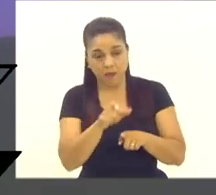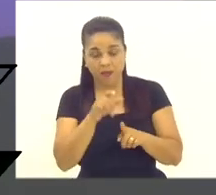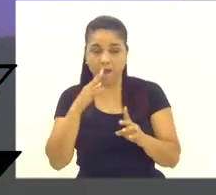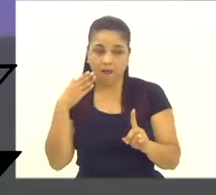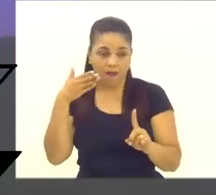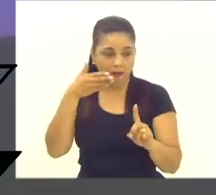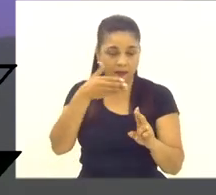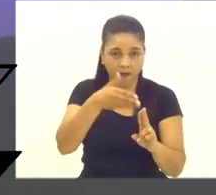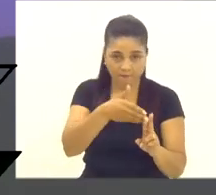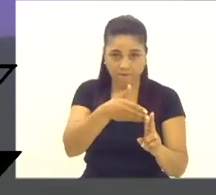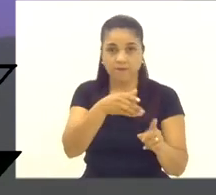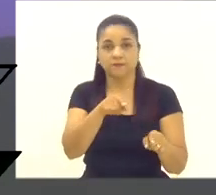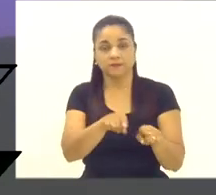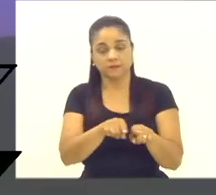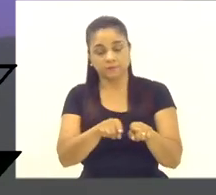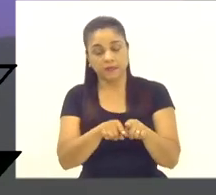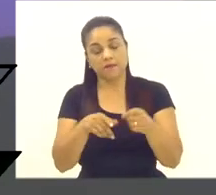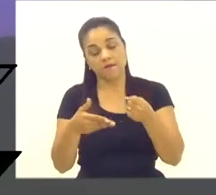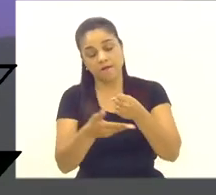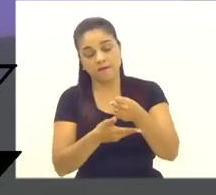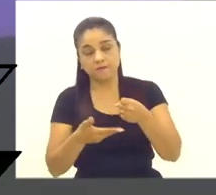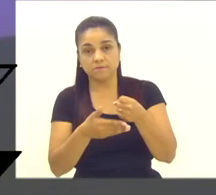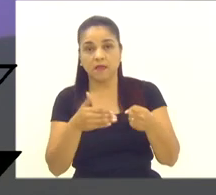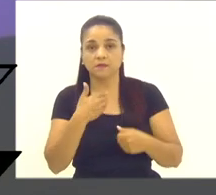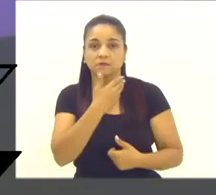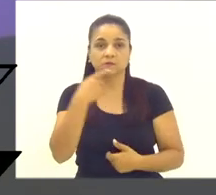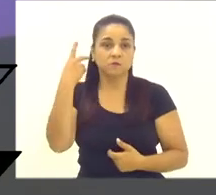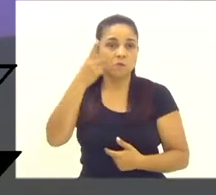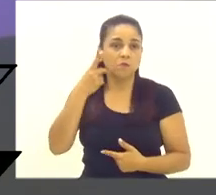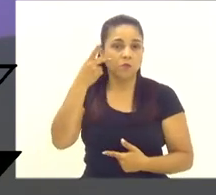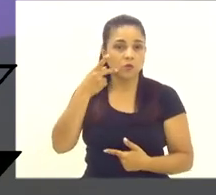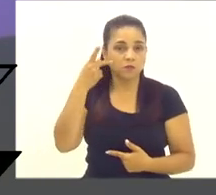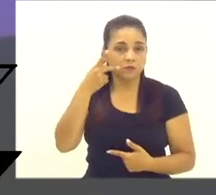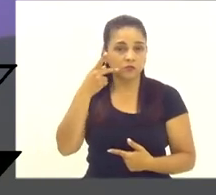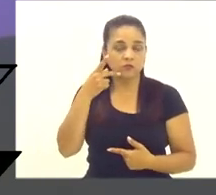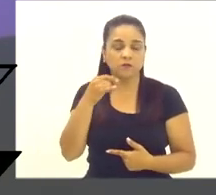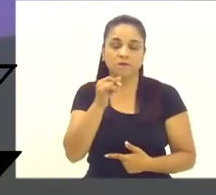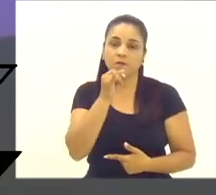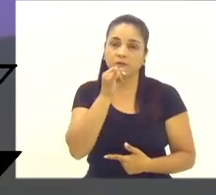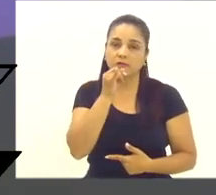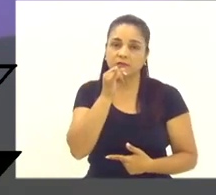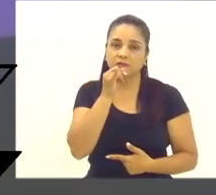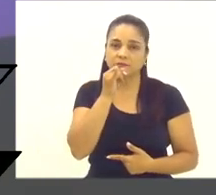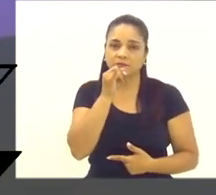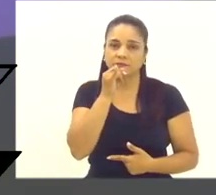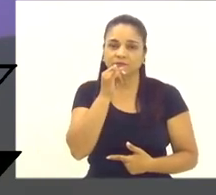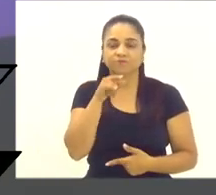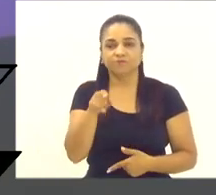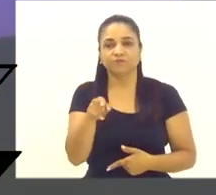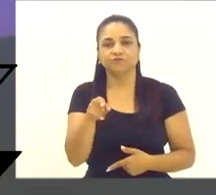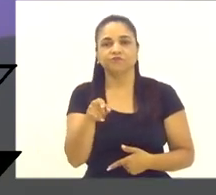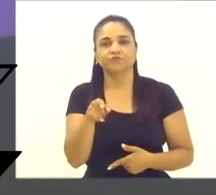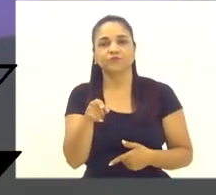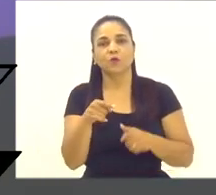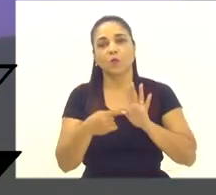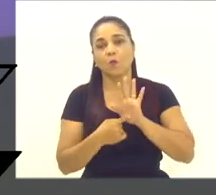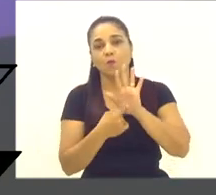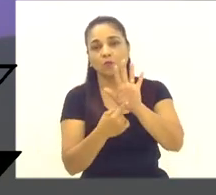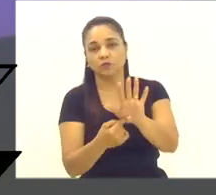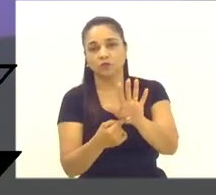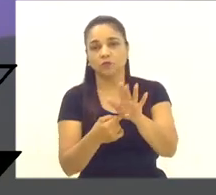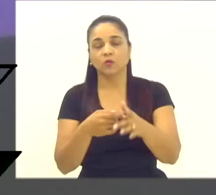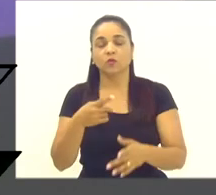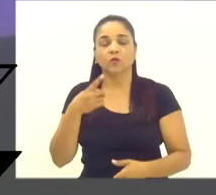e as bases políticas Como é o exemplo desse caso aí que eu tô mostrando do